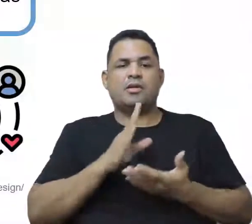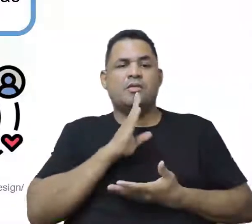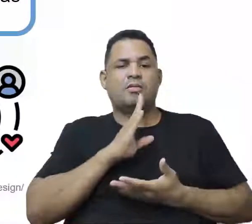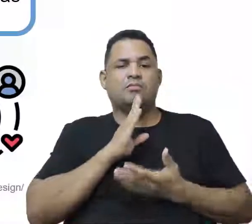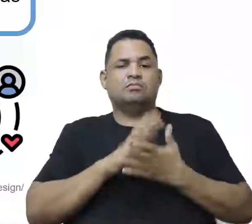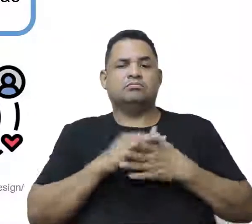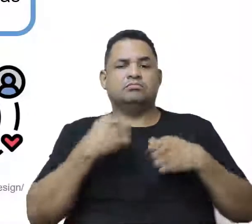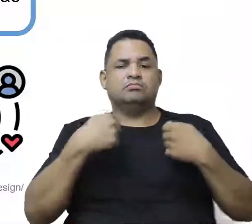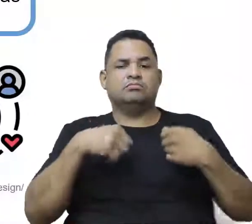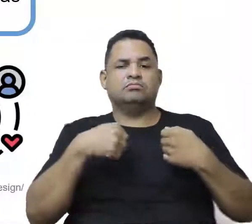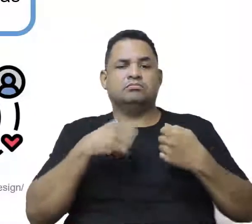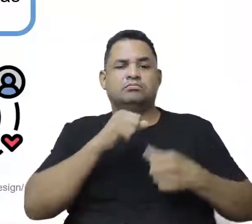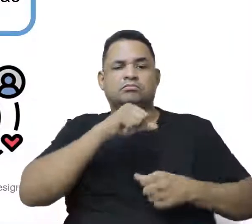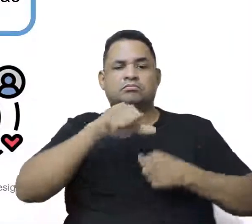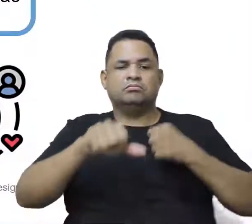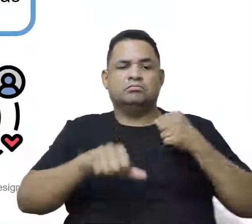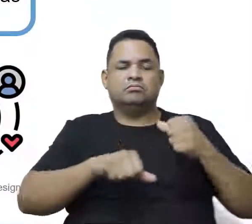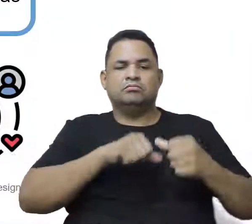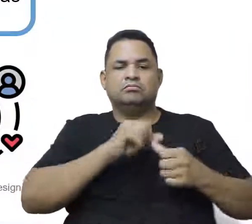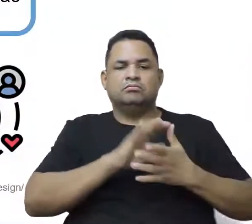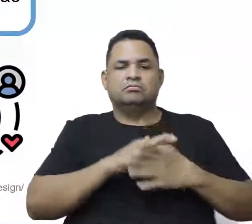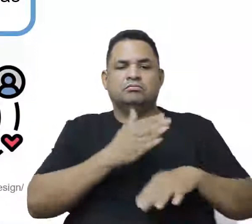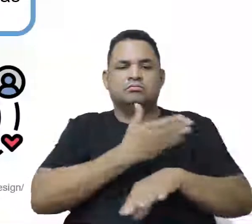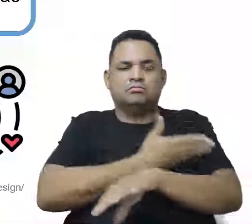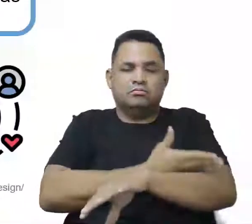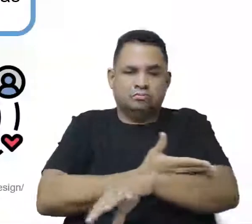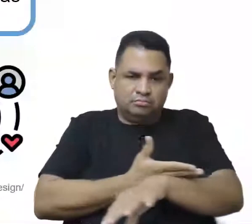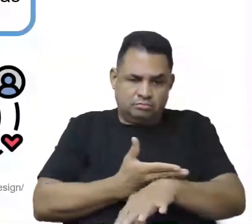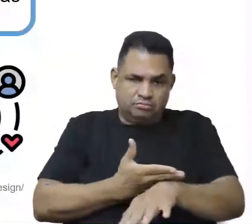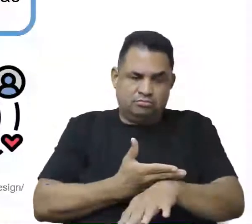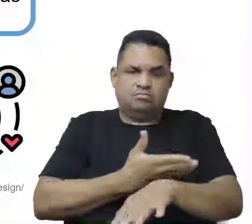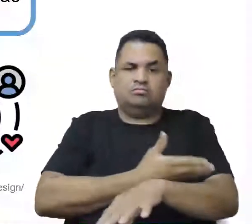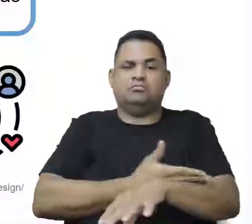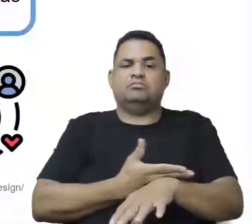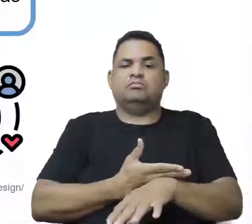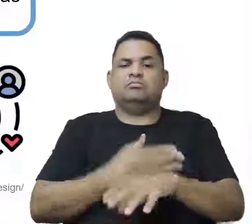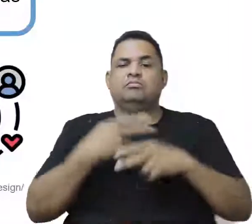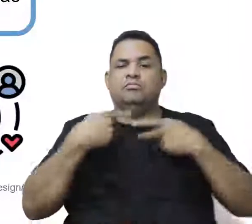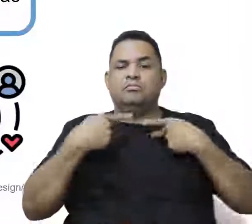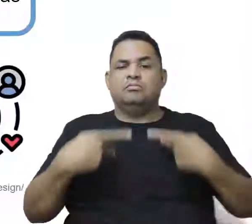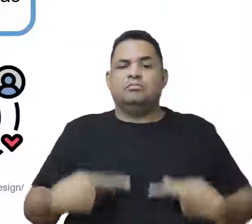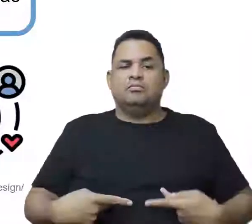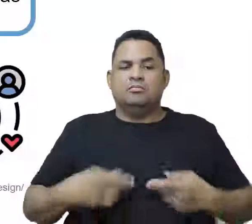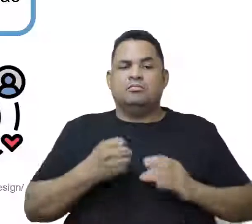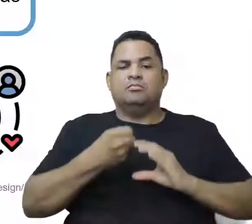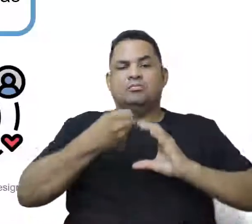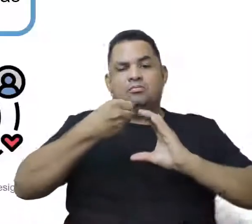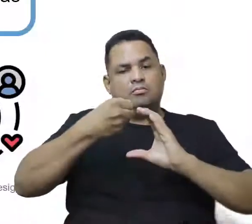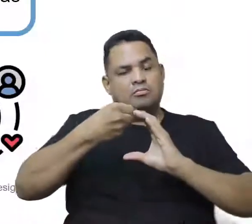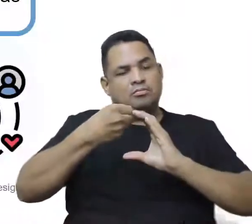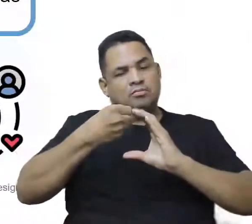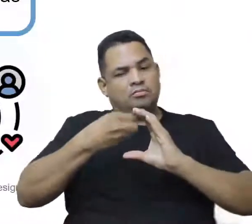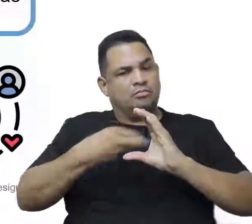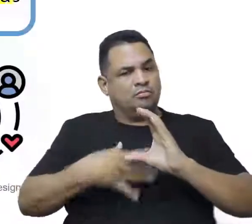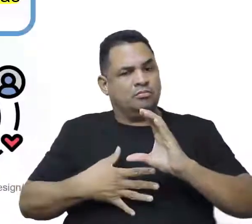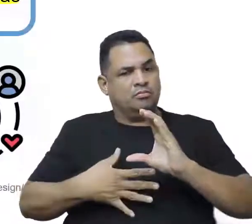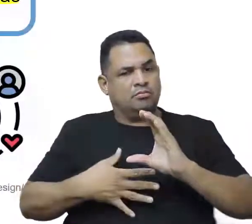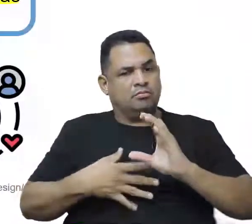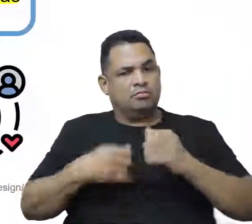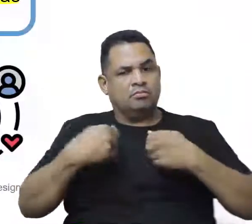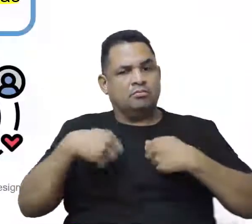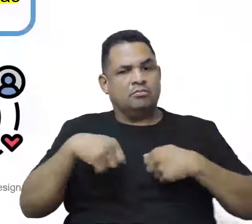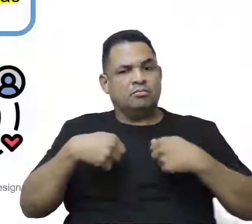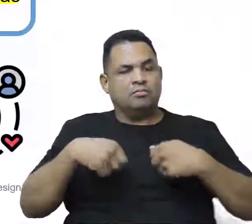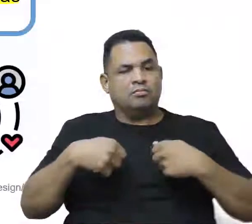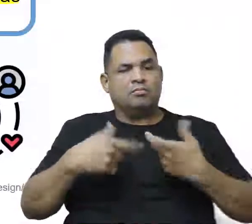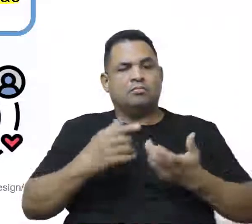a necessidade de transformação de hábitos corporais em função